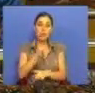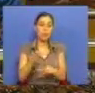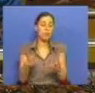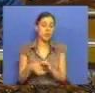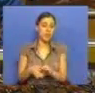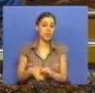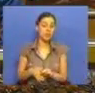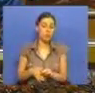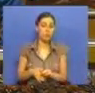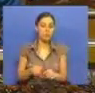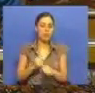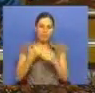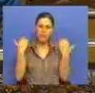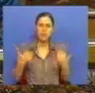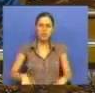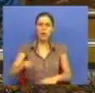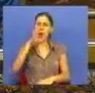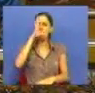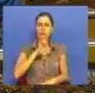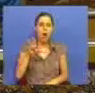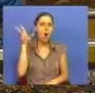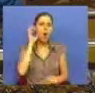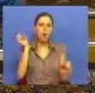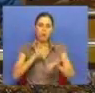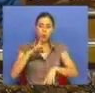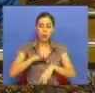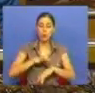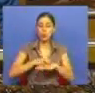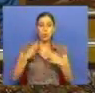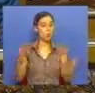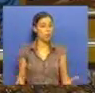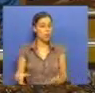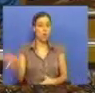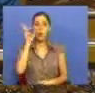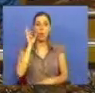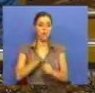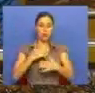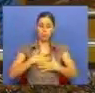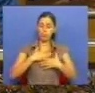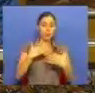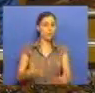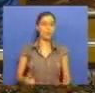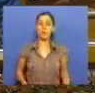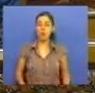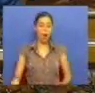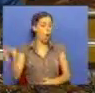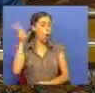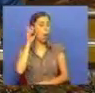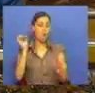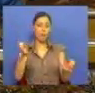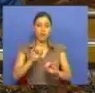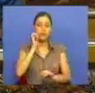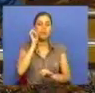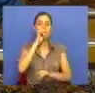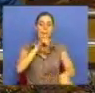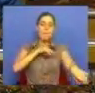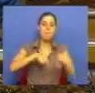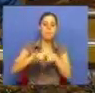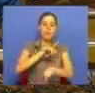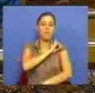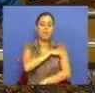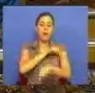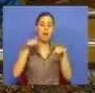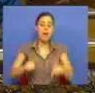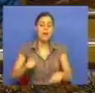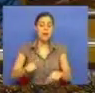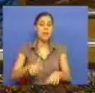isto que fez mal o Governo em não ouvir os doentes, em não ouvir os profissionais, em não ouvir as forças políticas que aqui